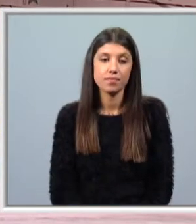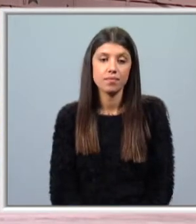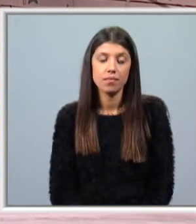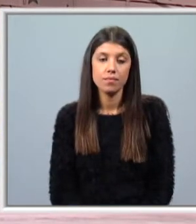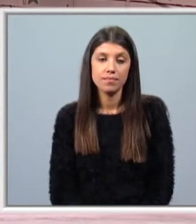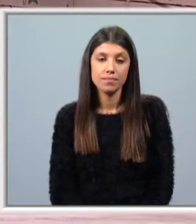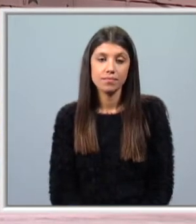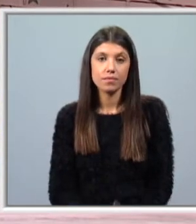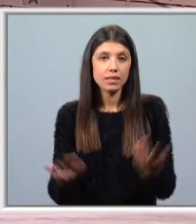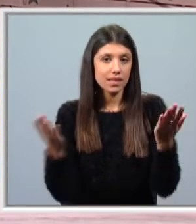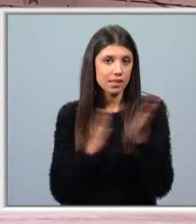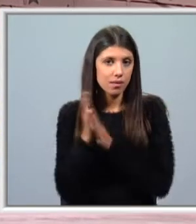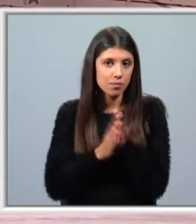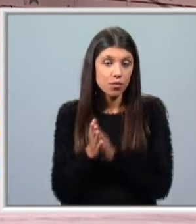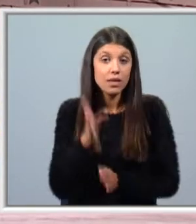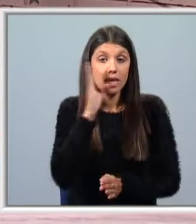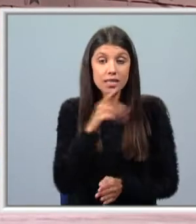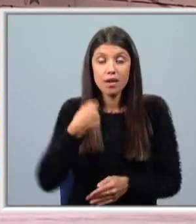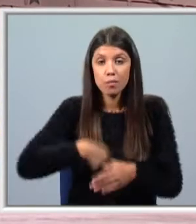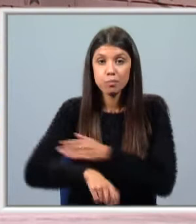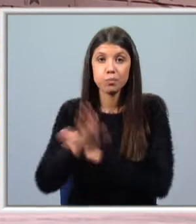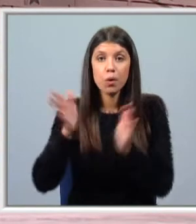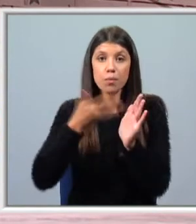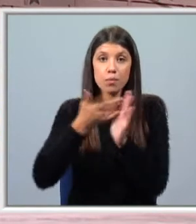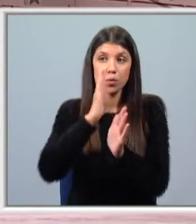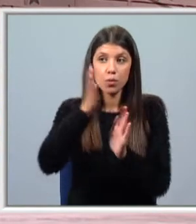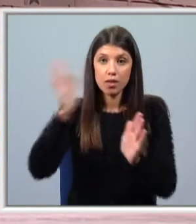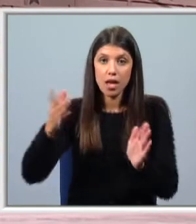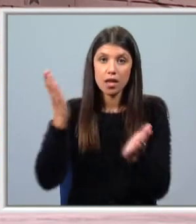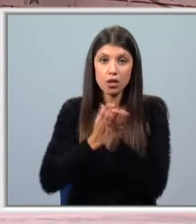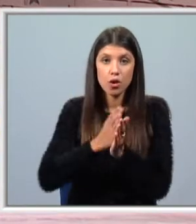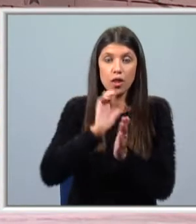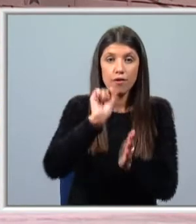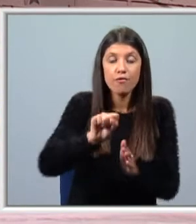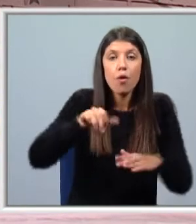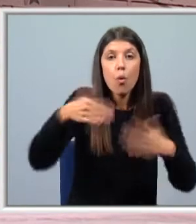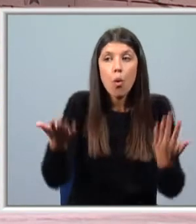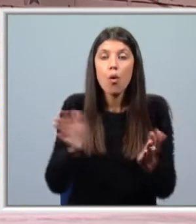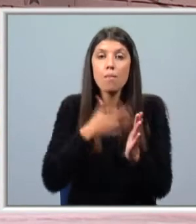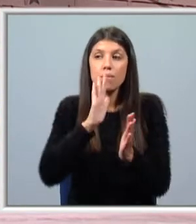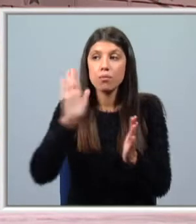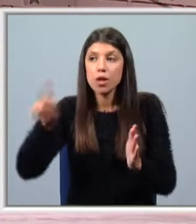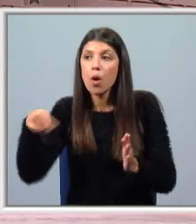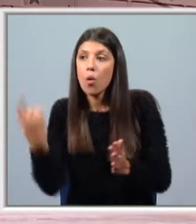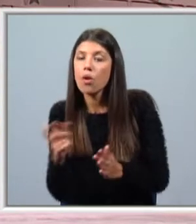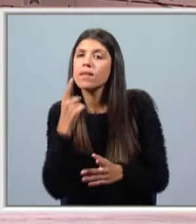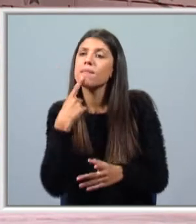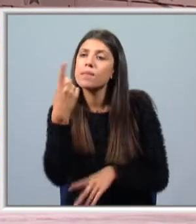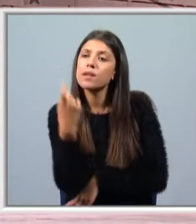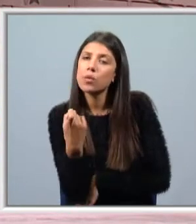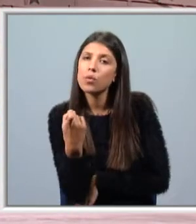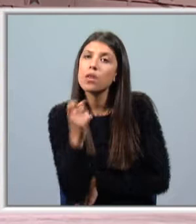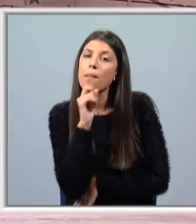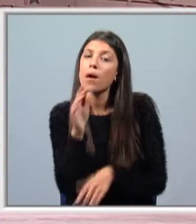portanto, aproveitem e se forem à biblioteca da vossa escola ou a uma outra biblioteca, perguntem. Podem até aproveitar que é